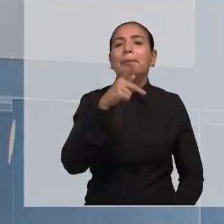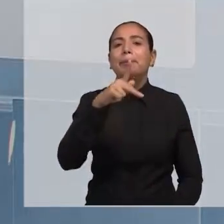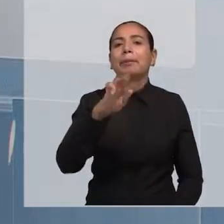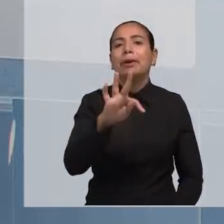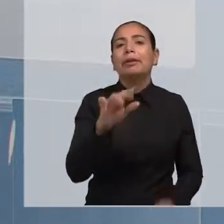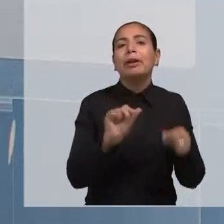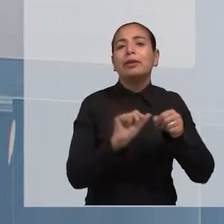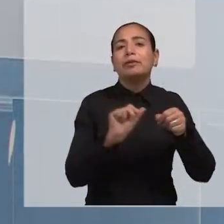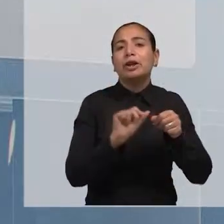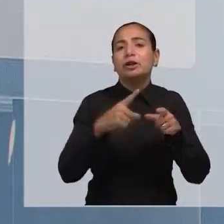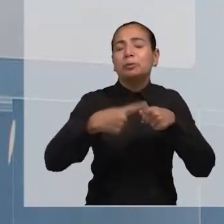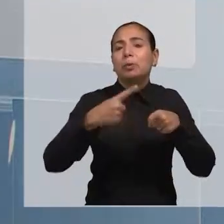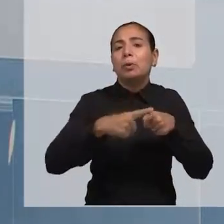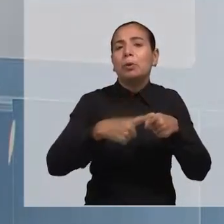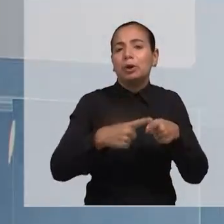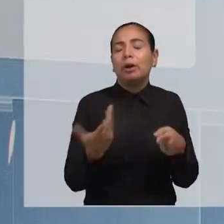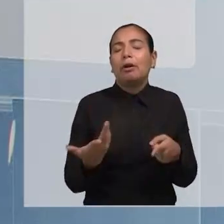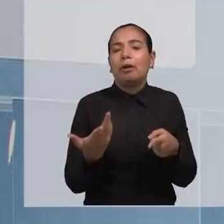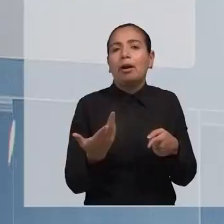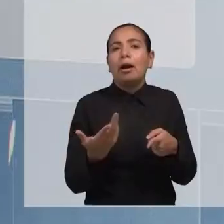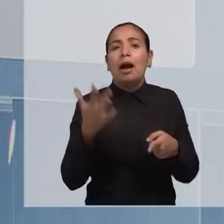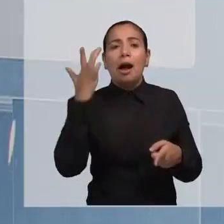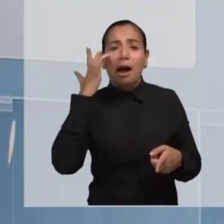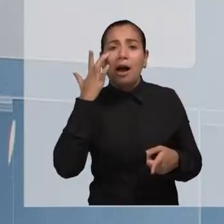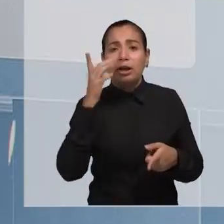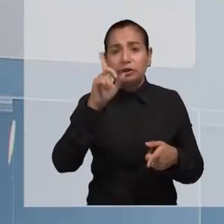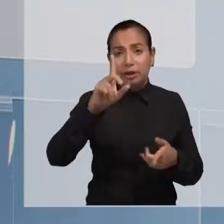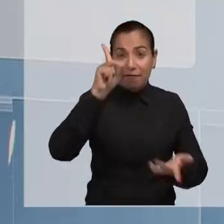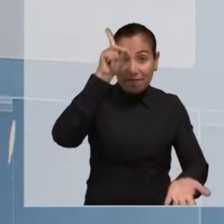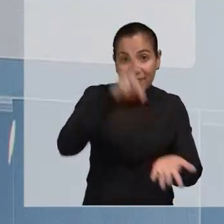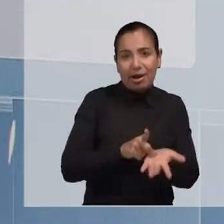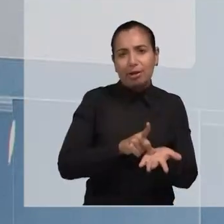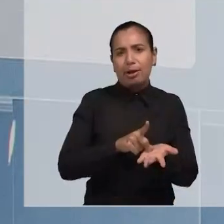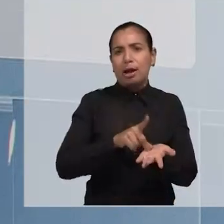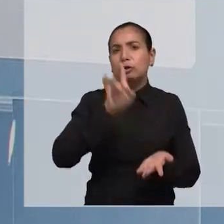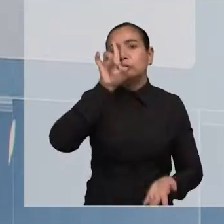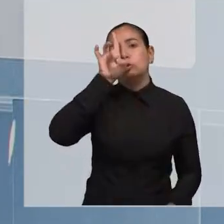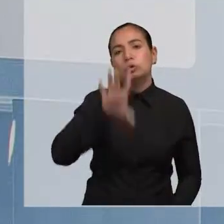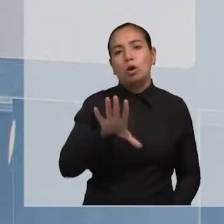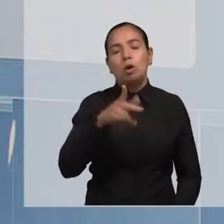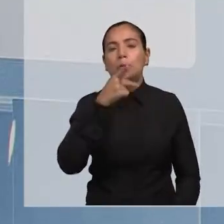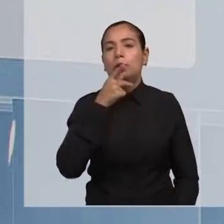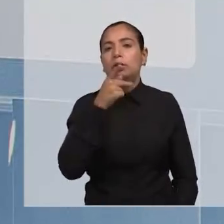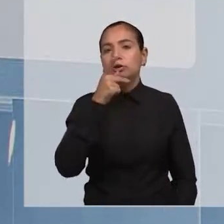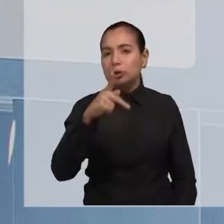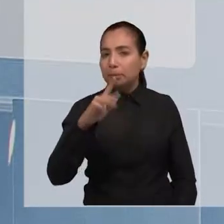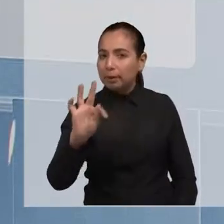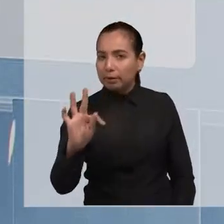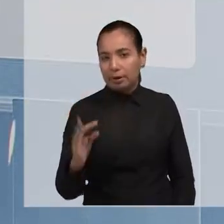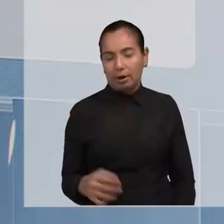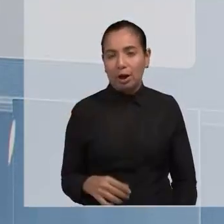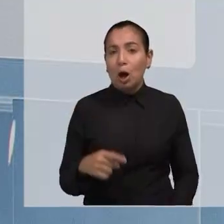ou seja, achar que a verdade pura era só do PT. E que